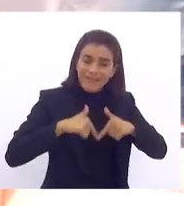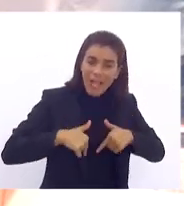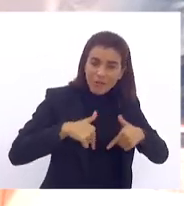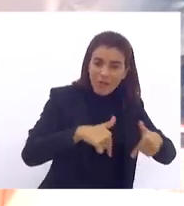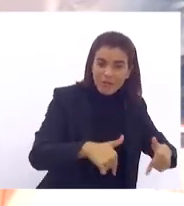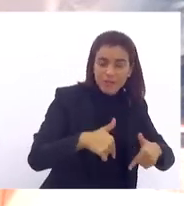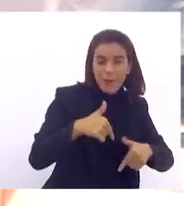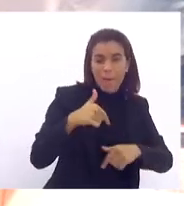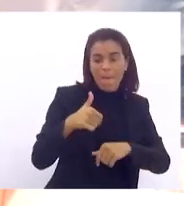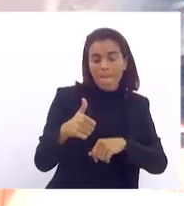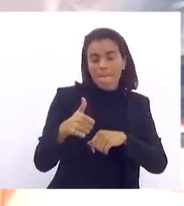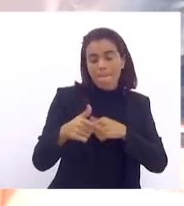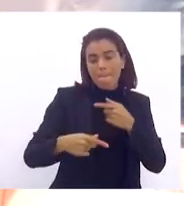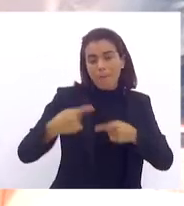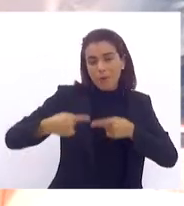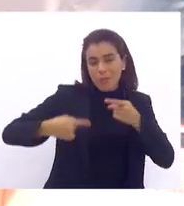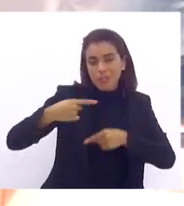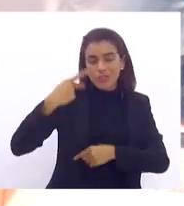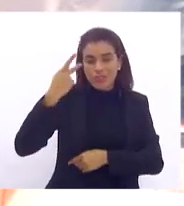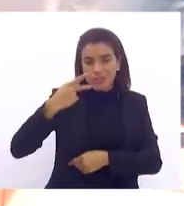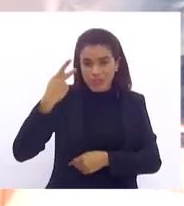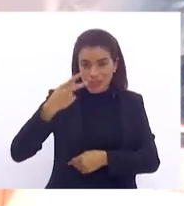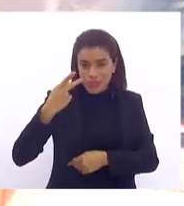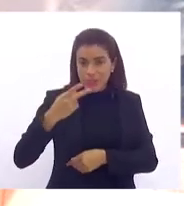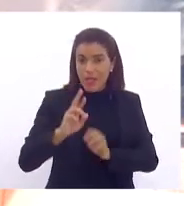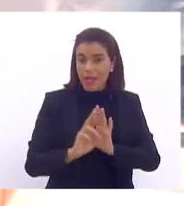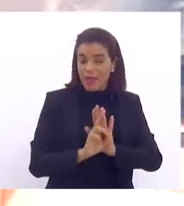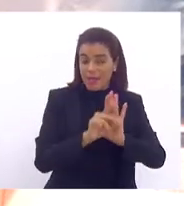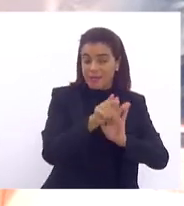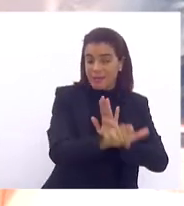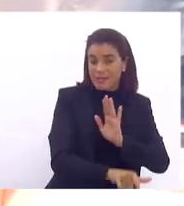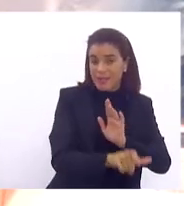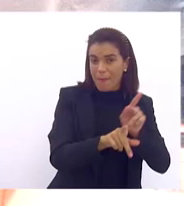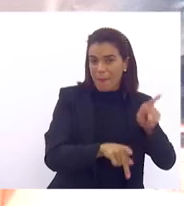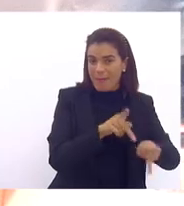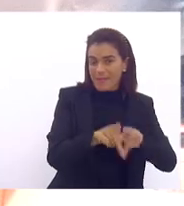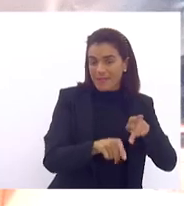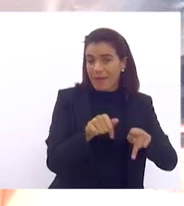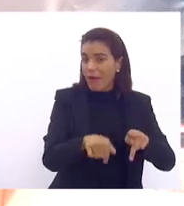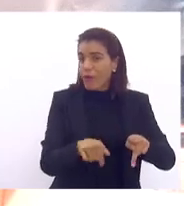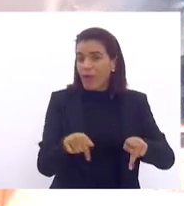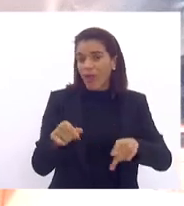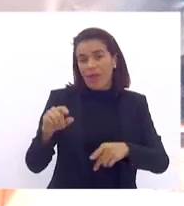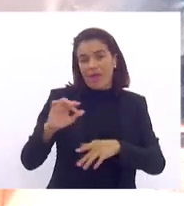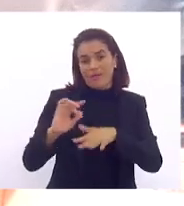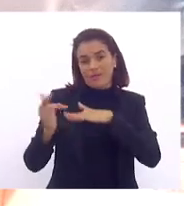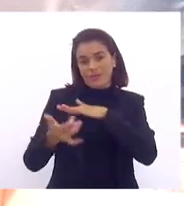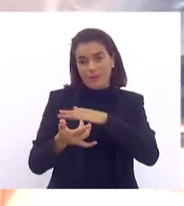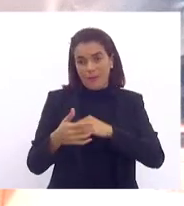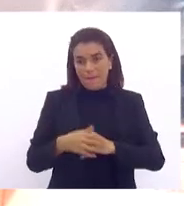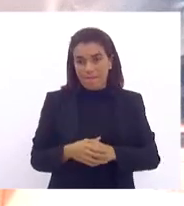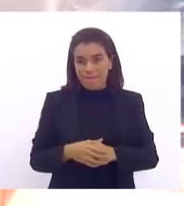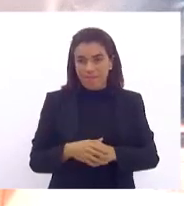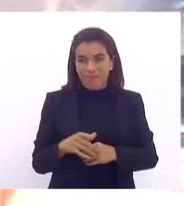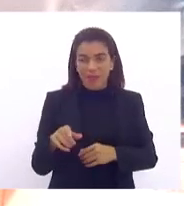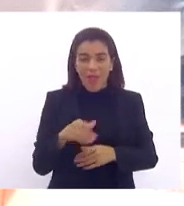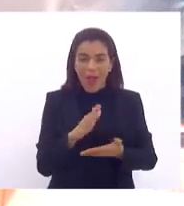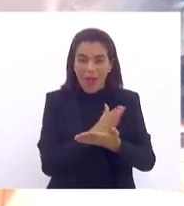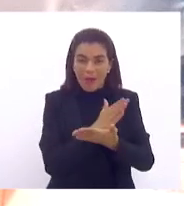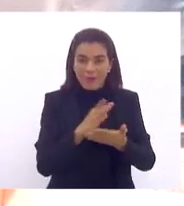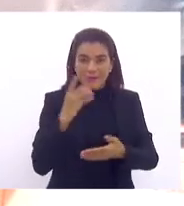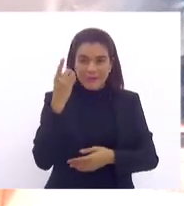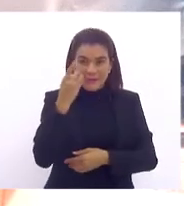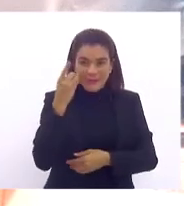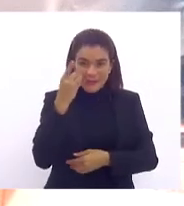política ela gostaria de ver como doação político daquele representante que ela escolheu são as redes sociais podemos ver temos aqui alguns deputados nos